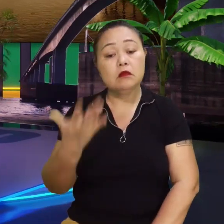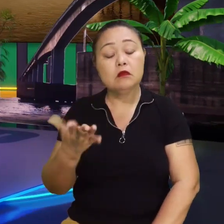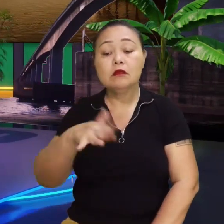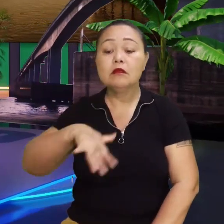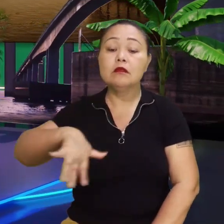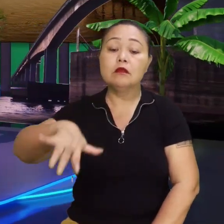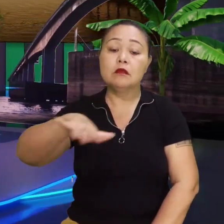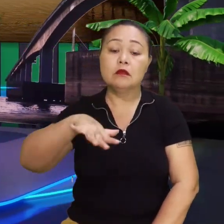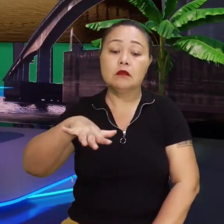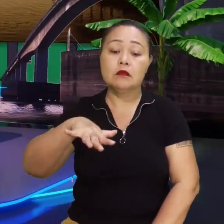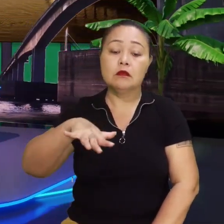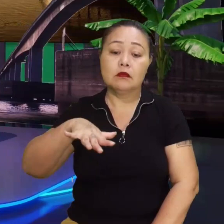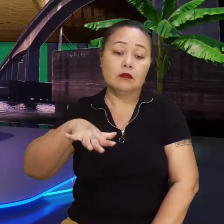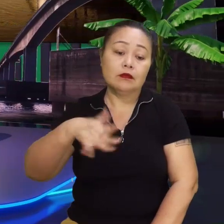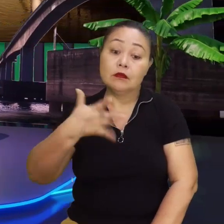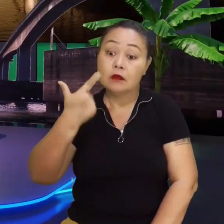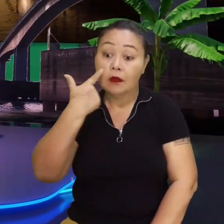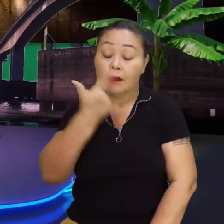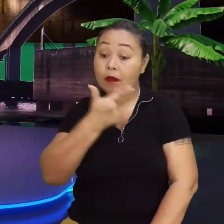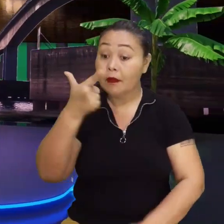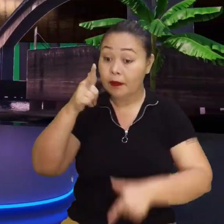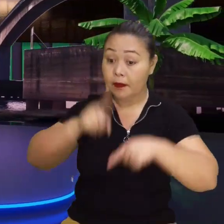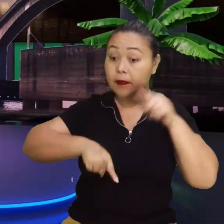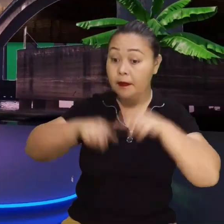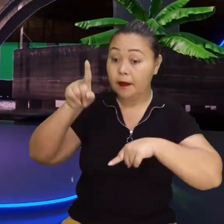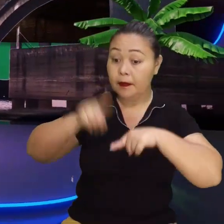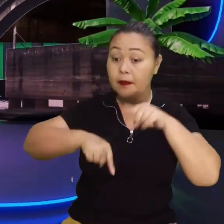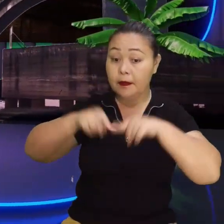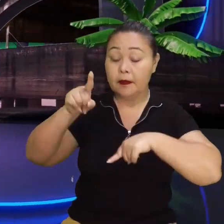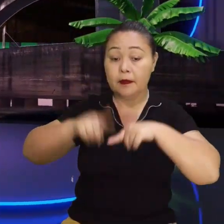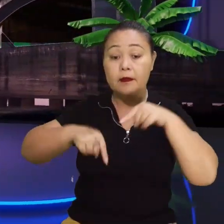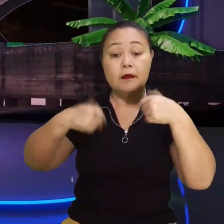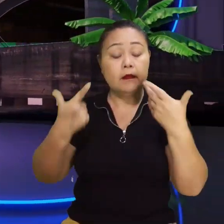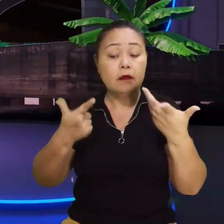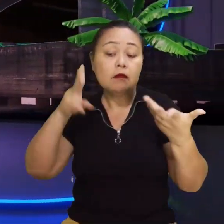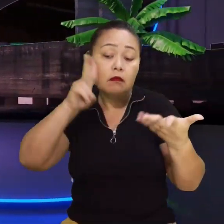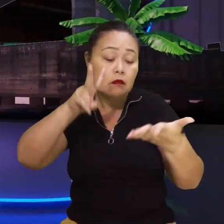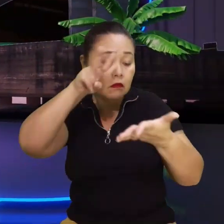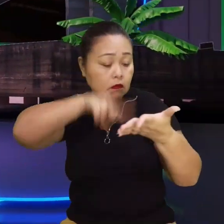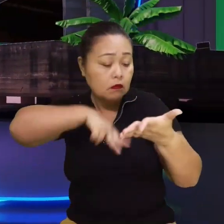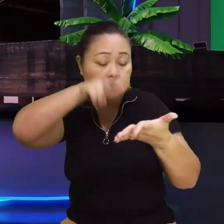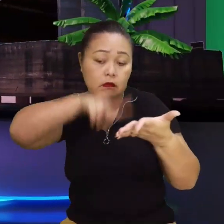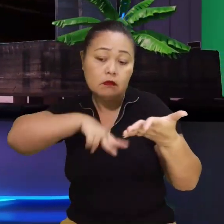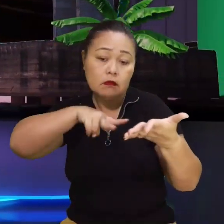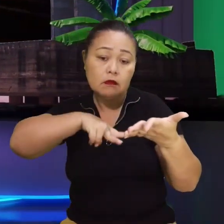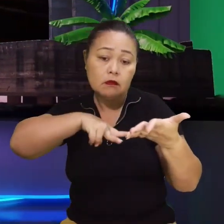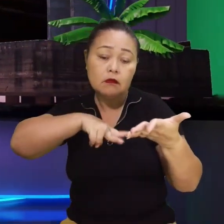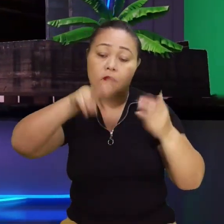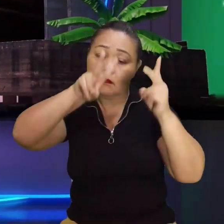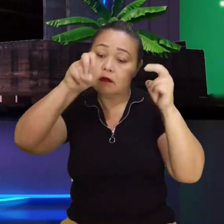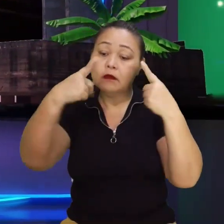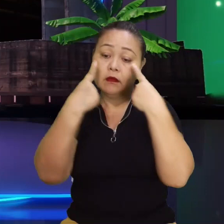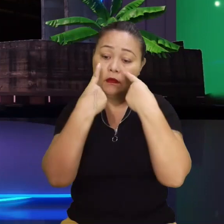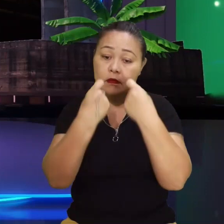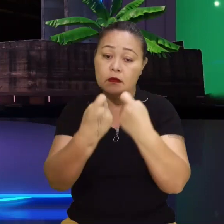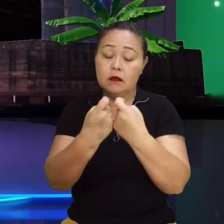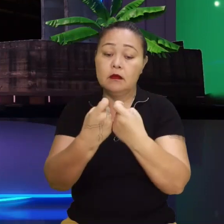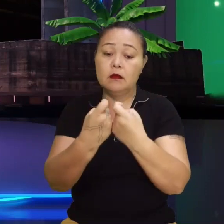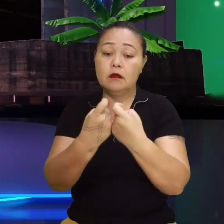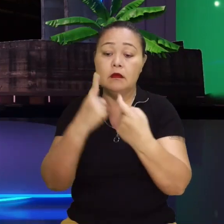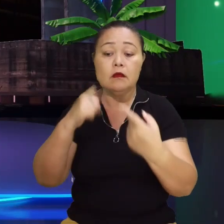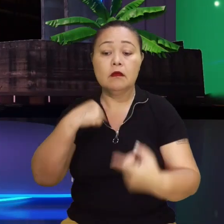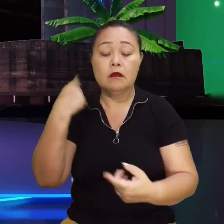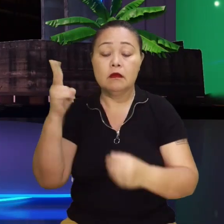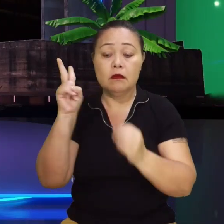galera é veja o seu material aí releiam é um assunto interessante